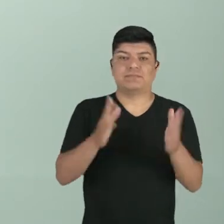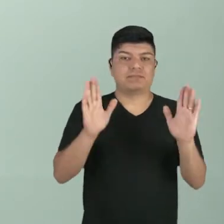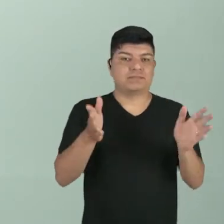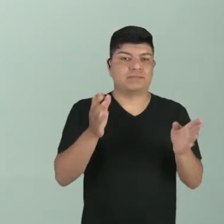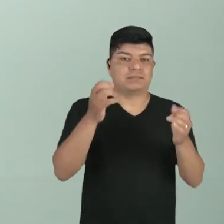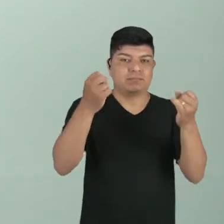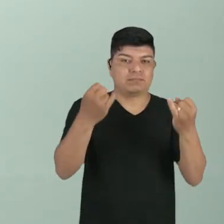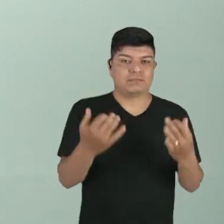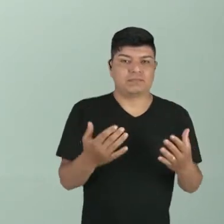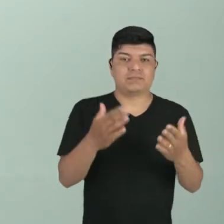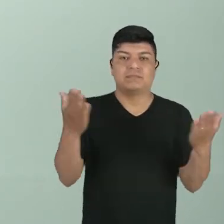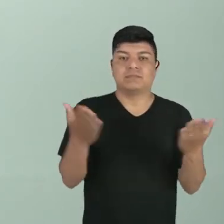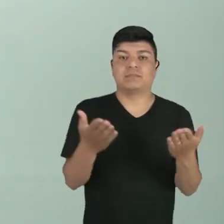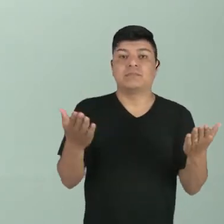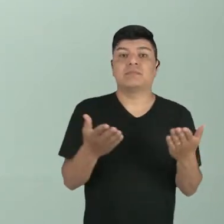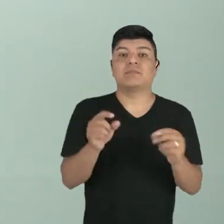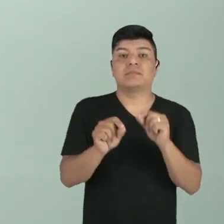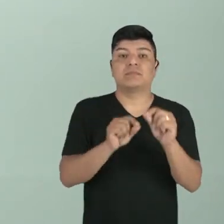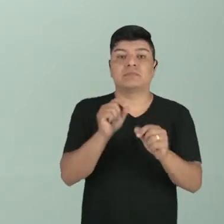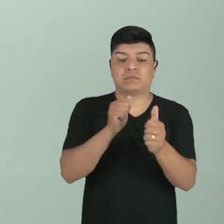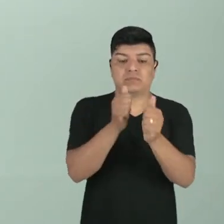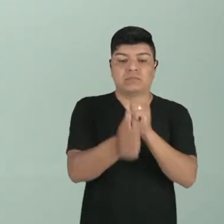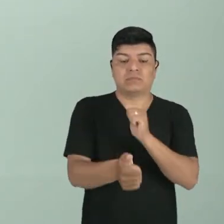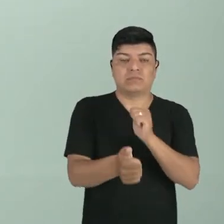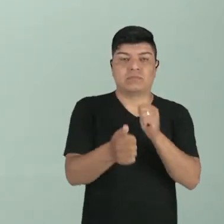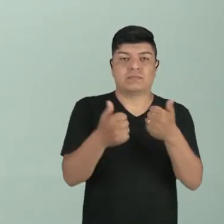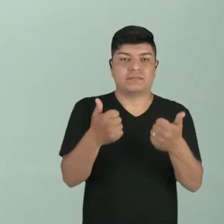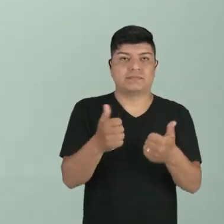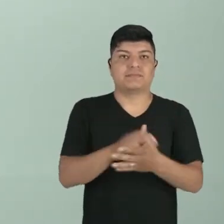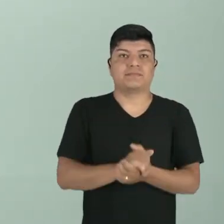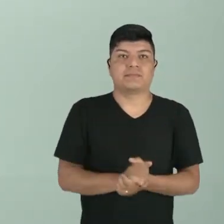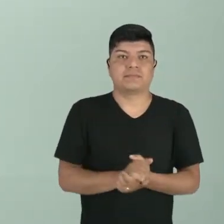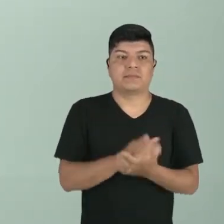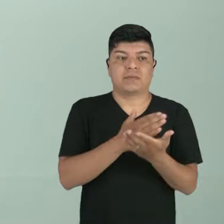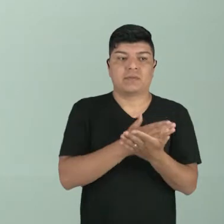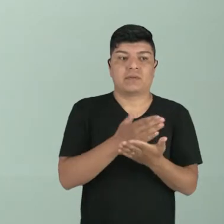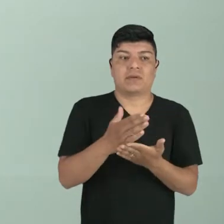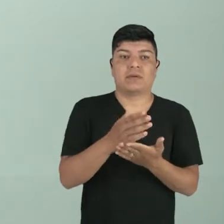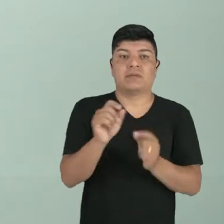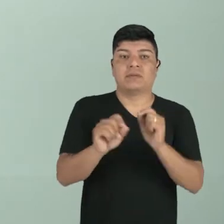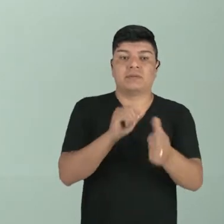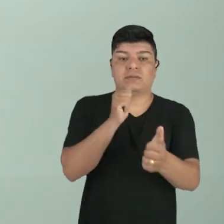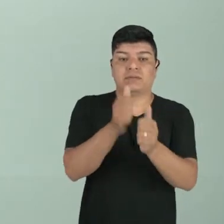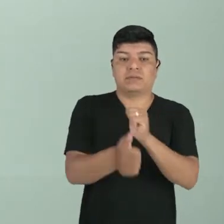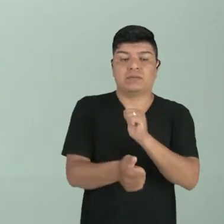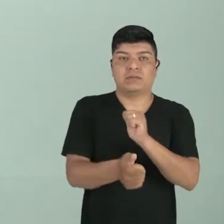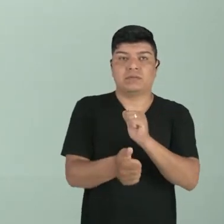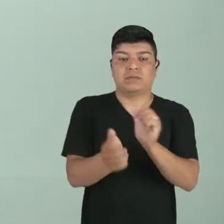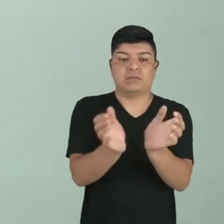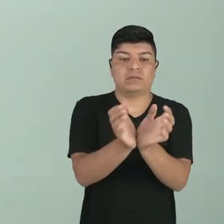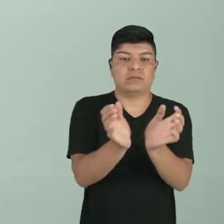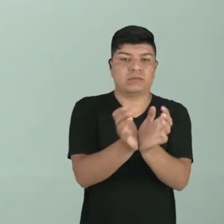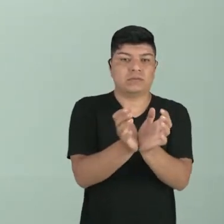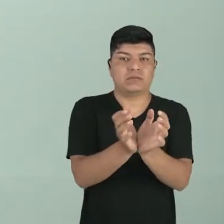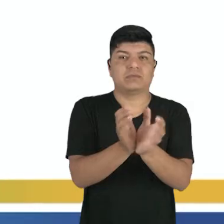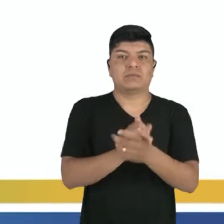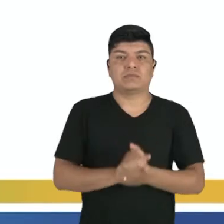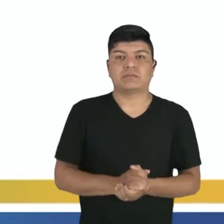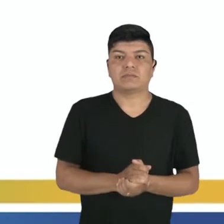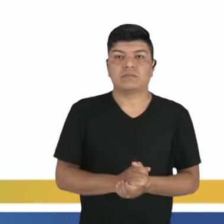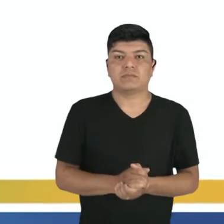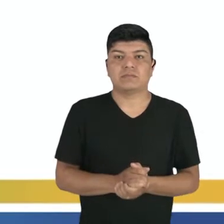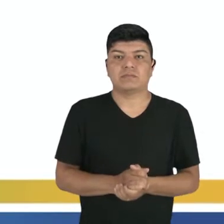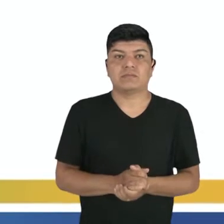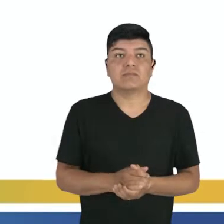já deu uma escolha aí hoje nós iremos trabalhar com esportes Tá vamos começar falando dos esportes coletivos galerinha